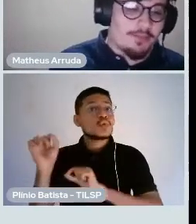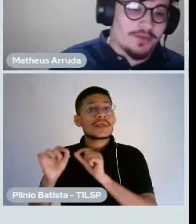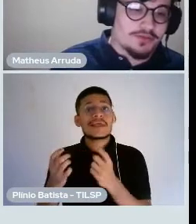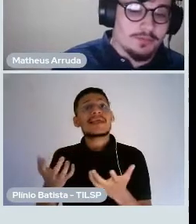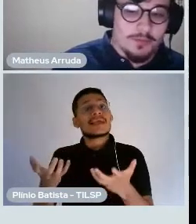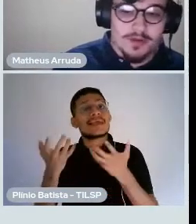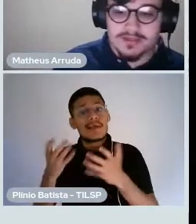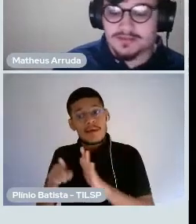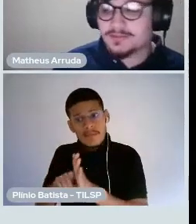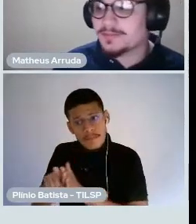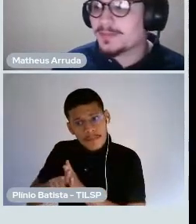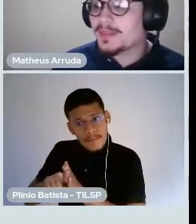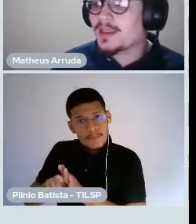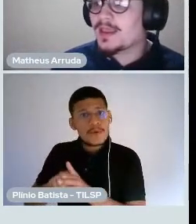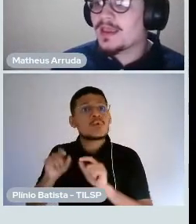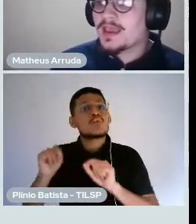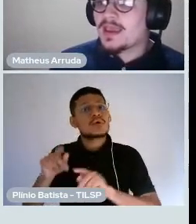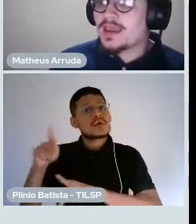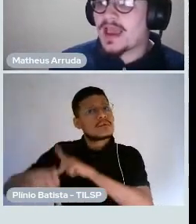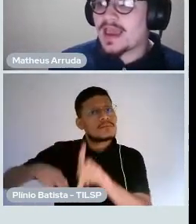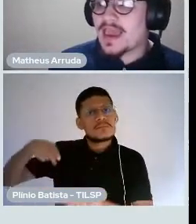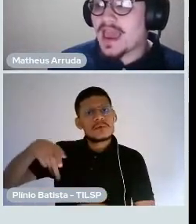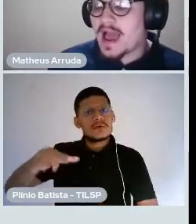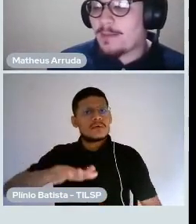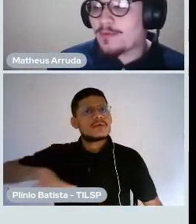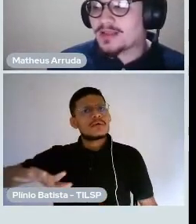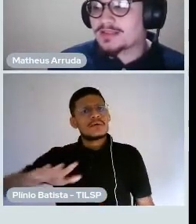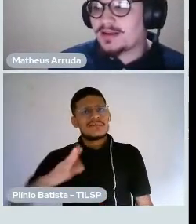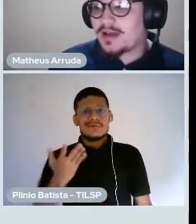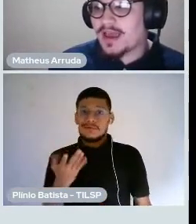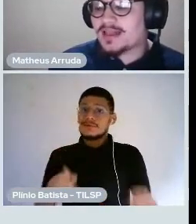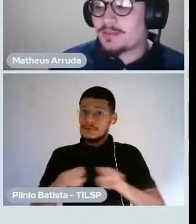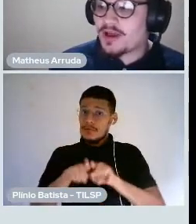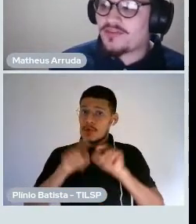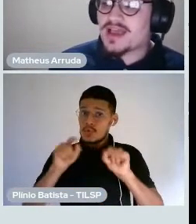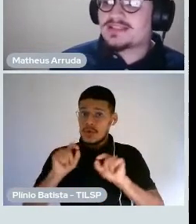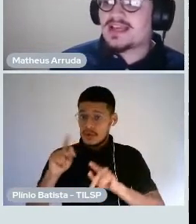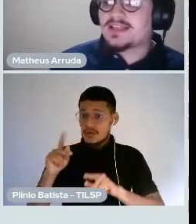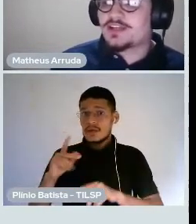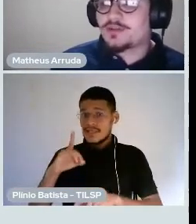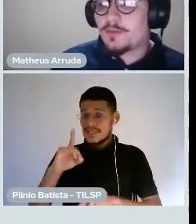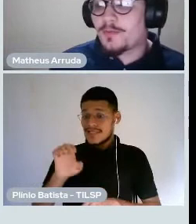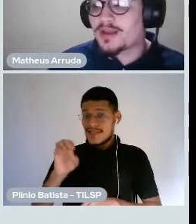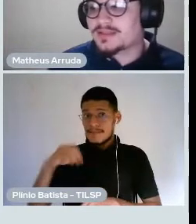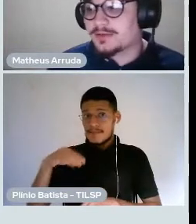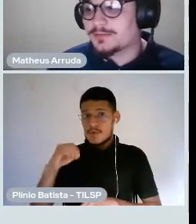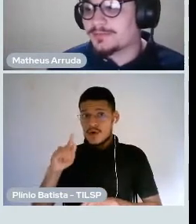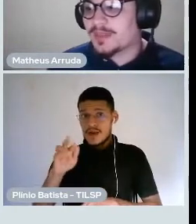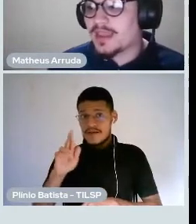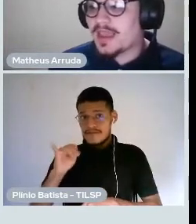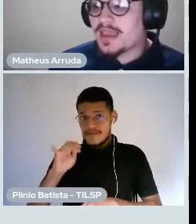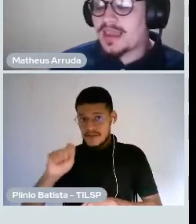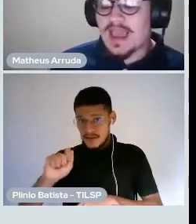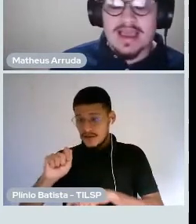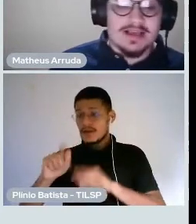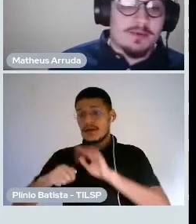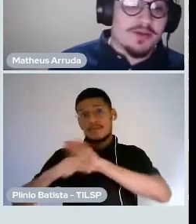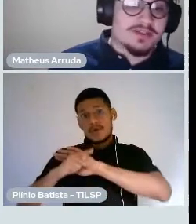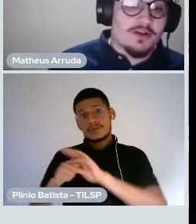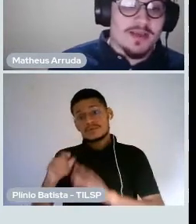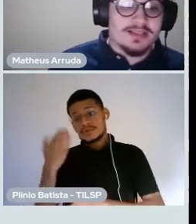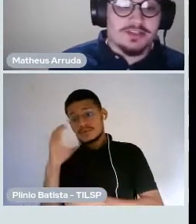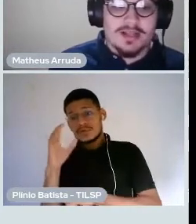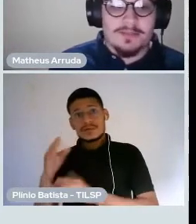quer buscar estudando população. E aí a população, a demografia é a ciência que estuda a população.